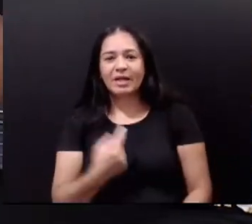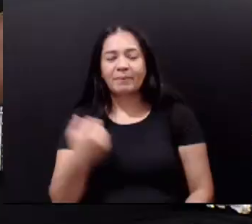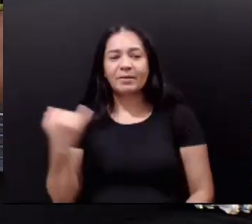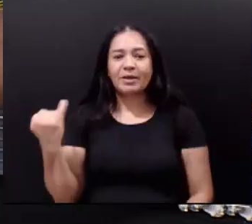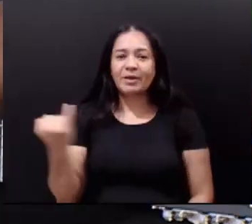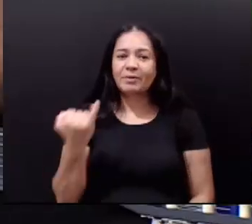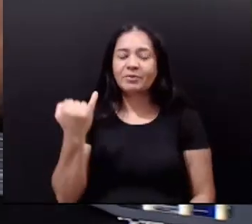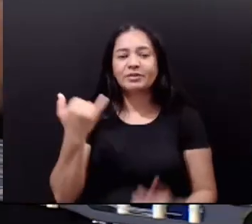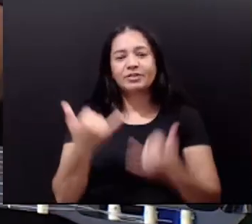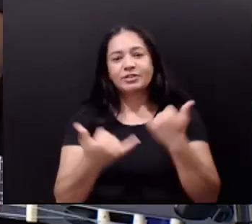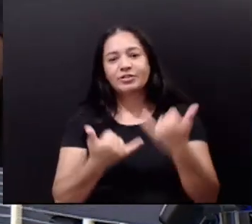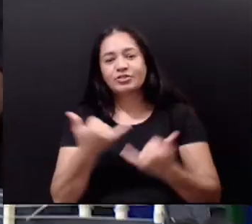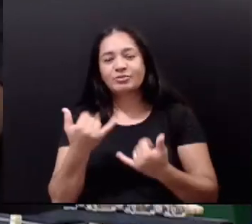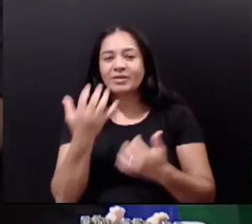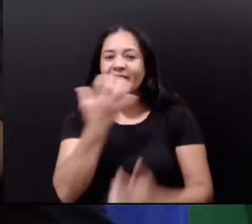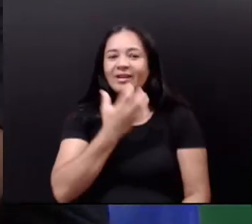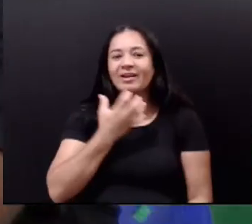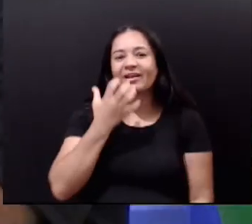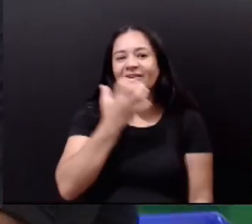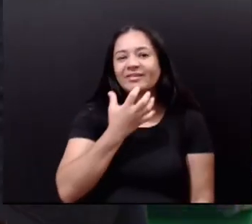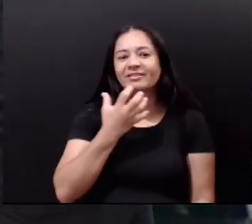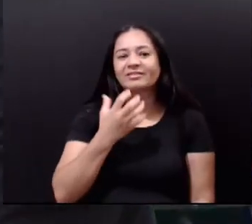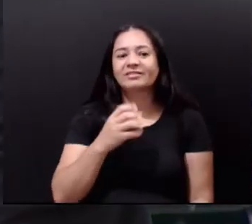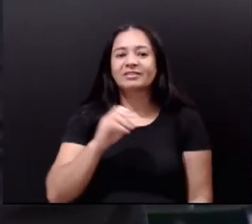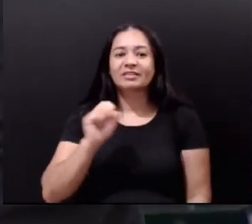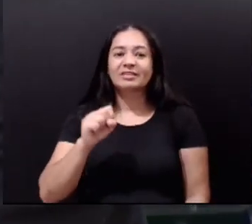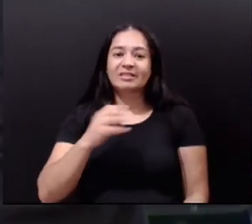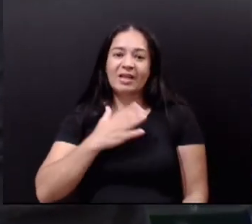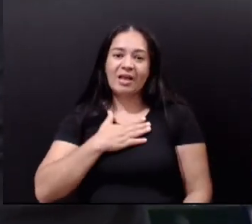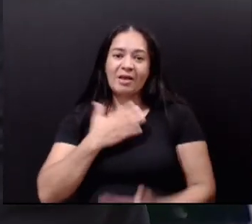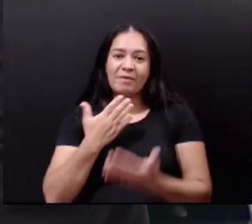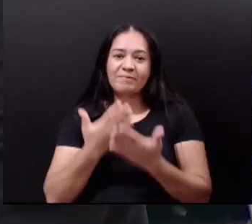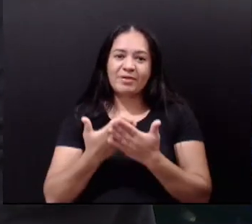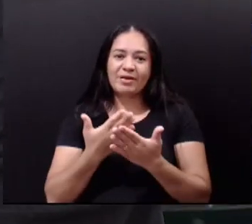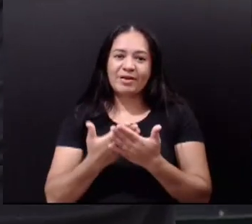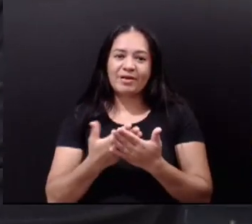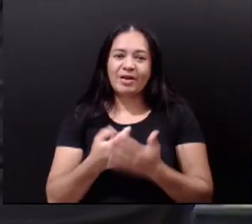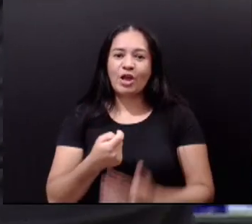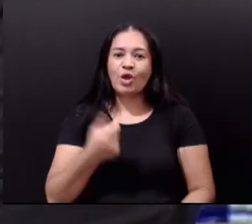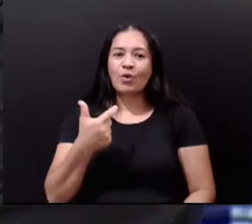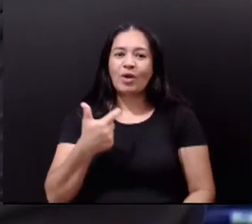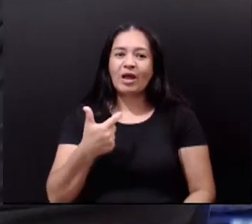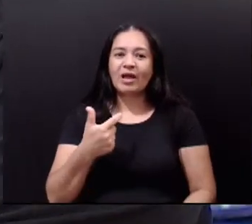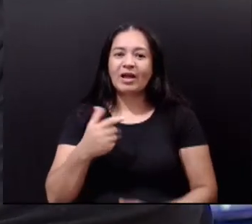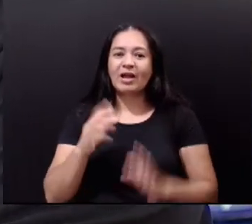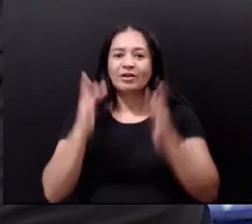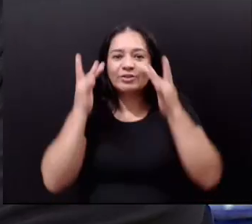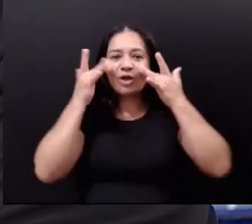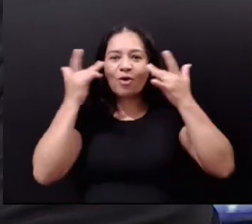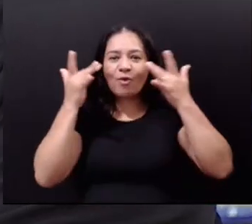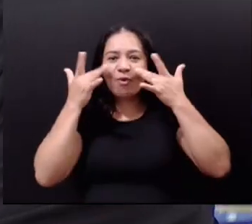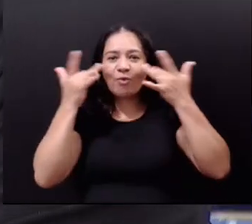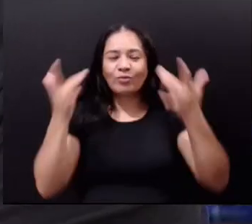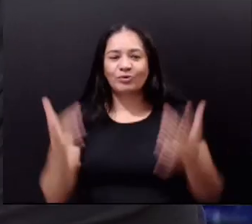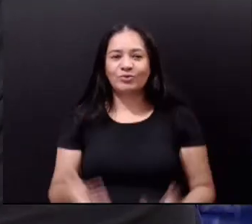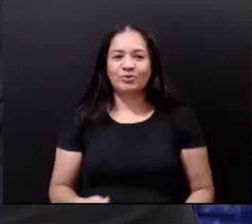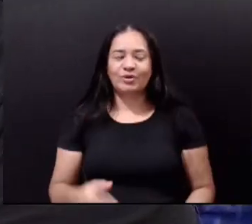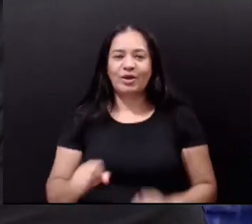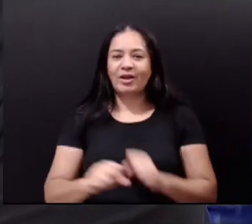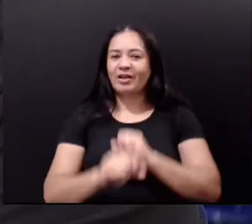Coré? A minha aula, ela é quase uma aula espetáculo, né? Claro que a gente vai